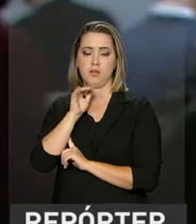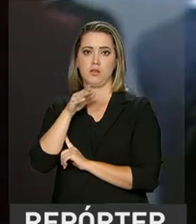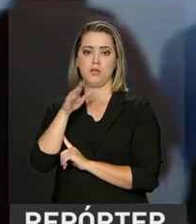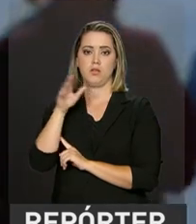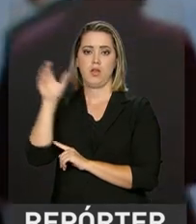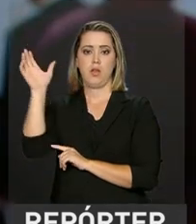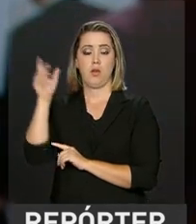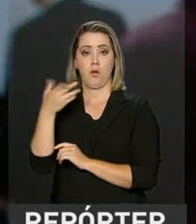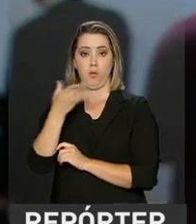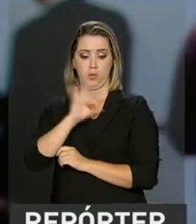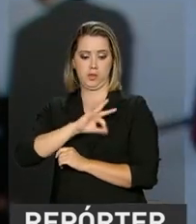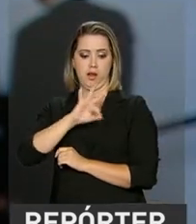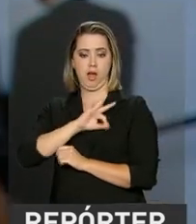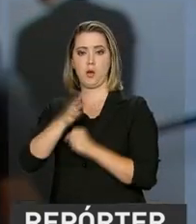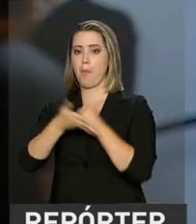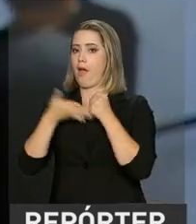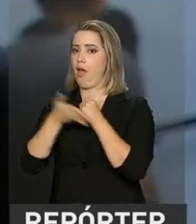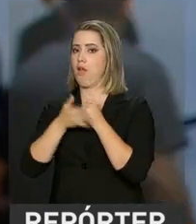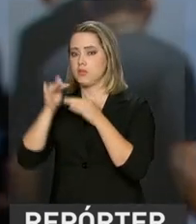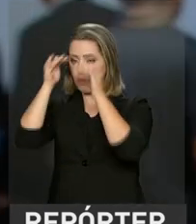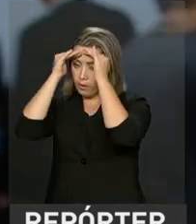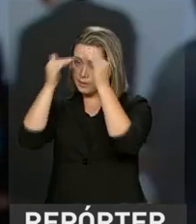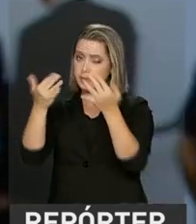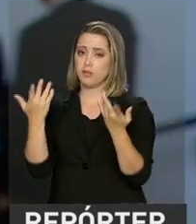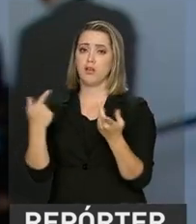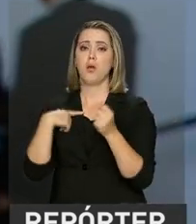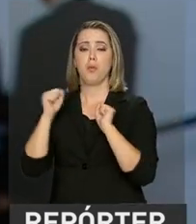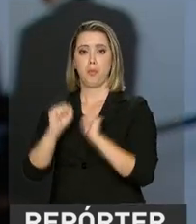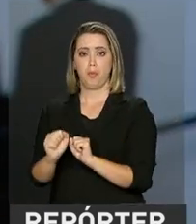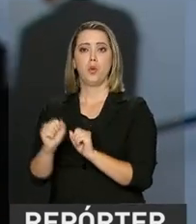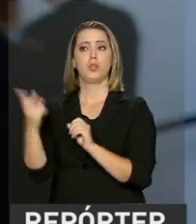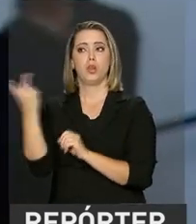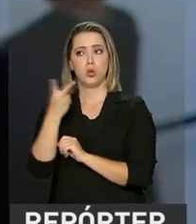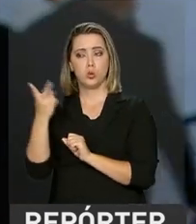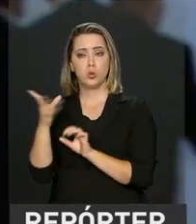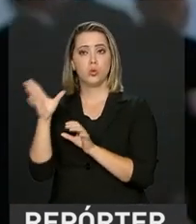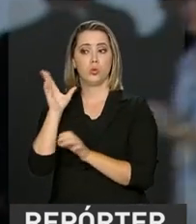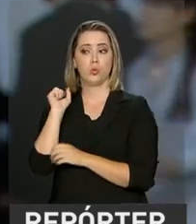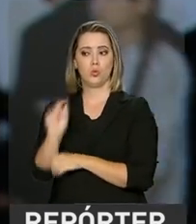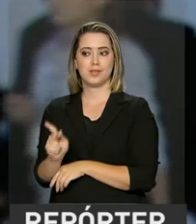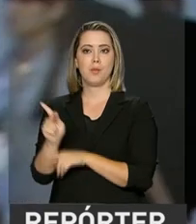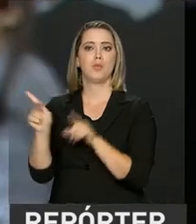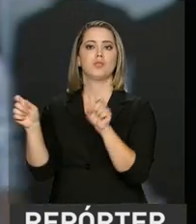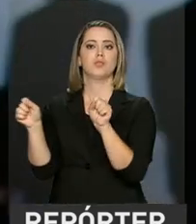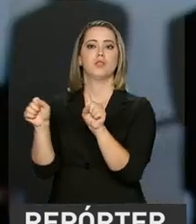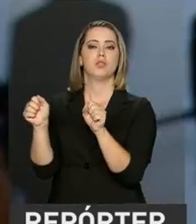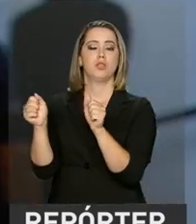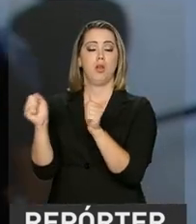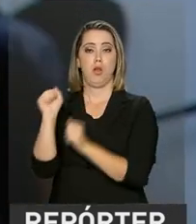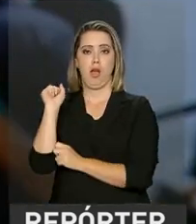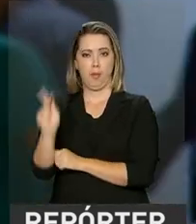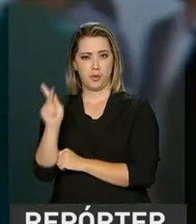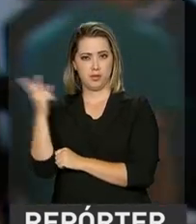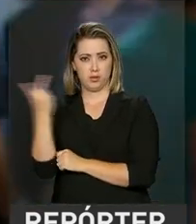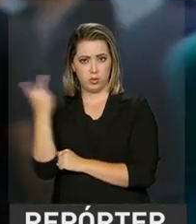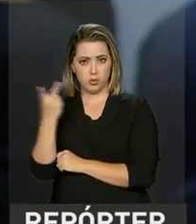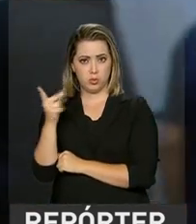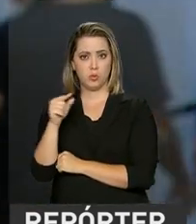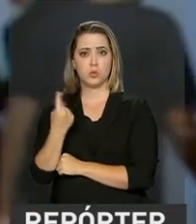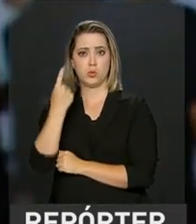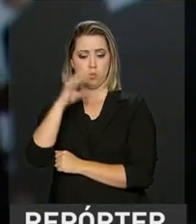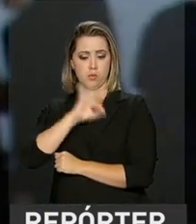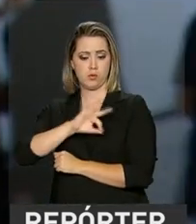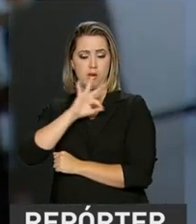ser menor do que o salário mínimo, se poder acumular pensão e aposentadoria quando for cada um salário